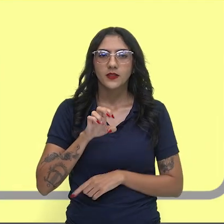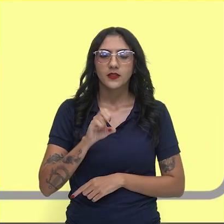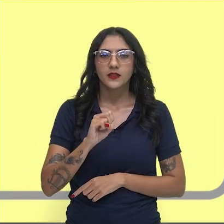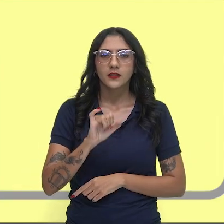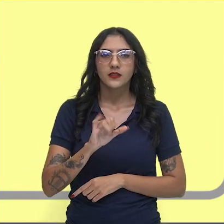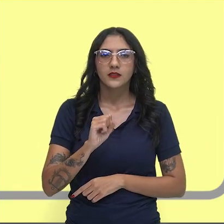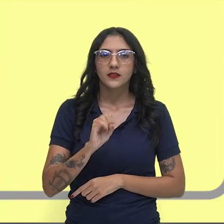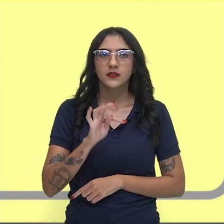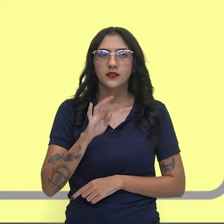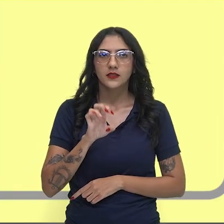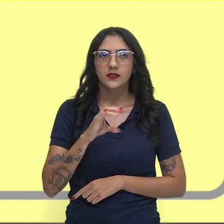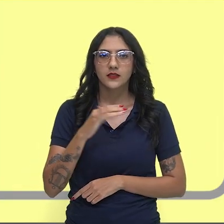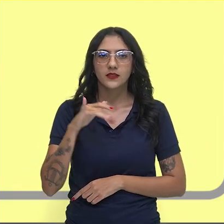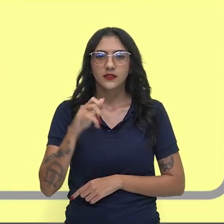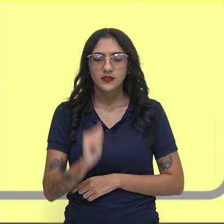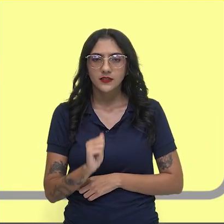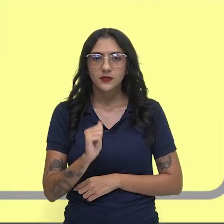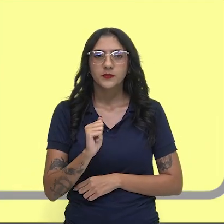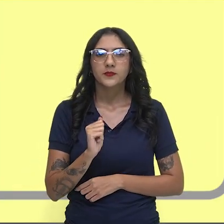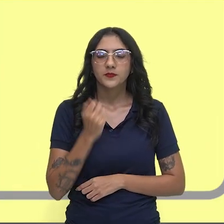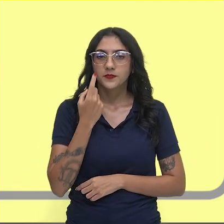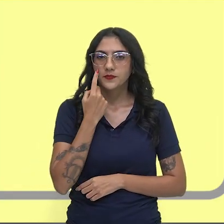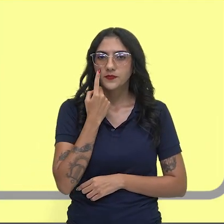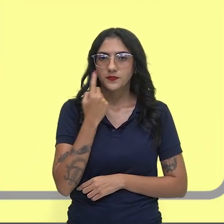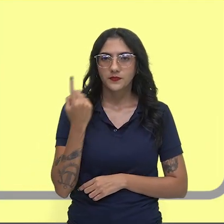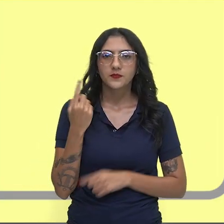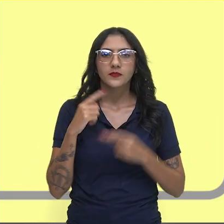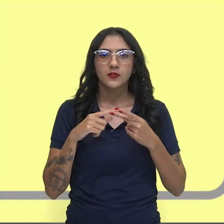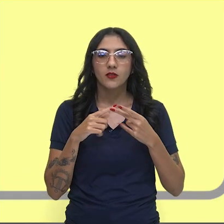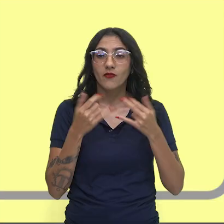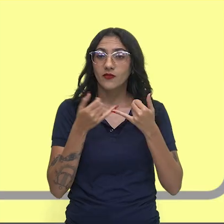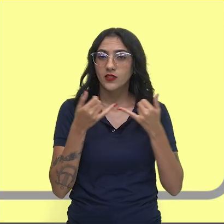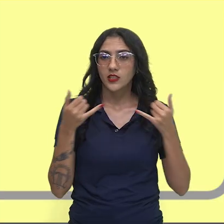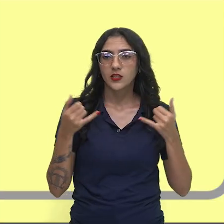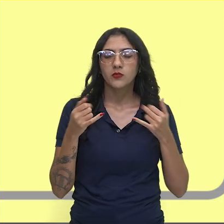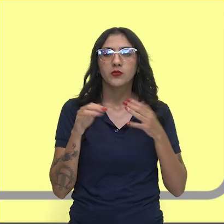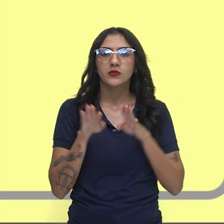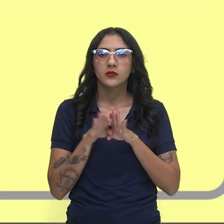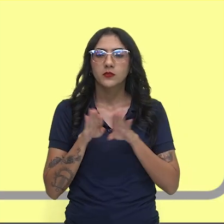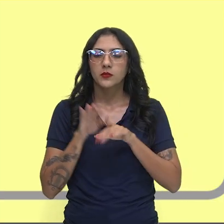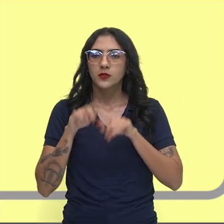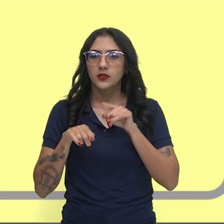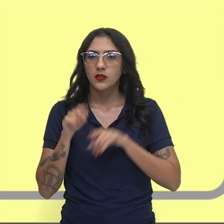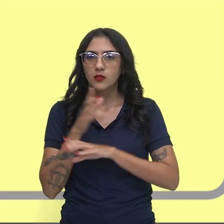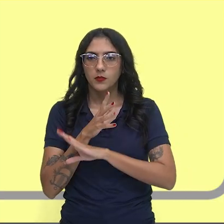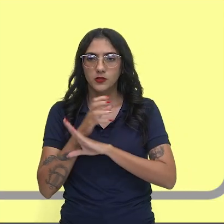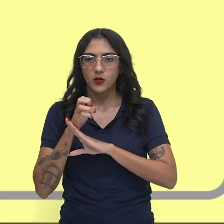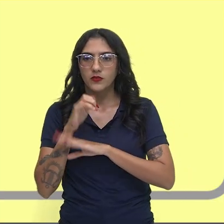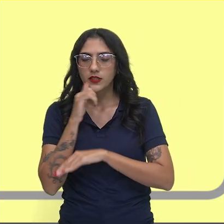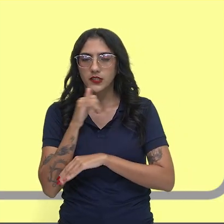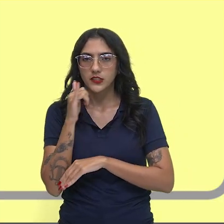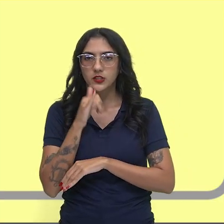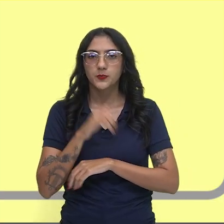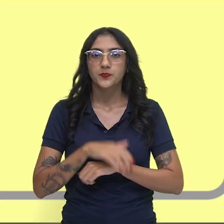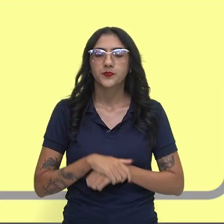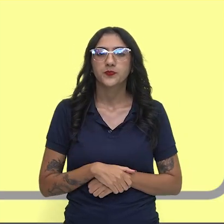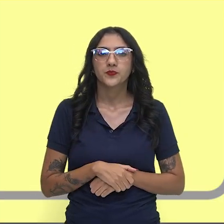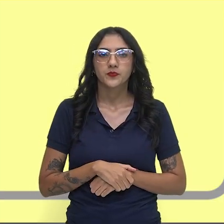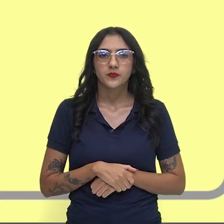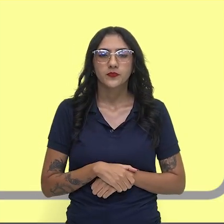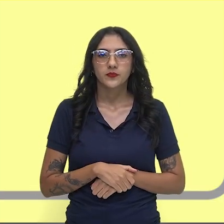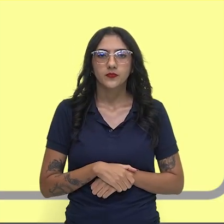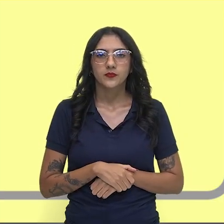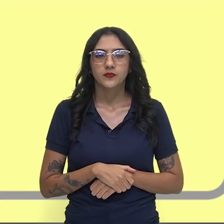aí eu tenho circuito elétrico, resistência, fio de ligação e receptores. Aí você tem essa fonte